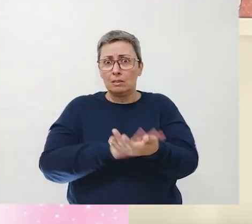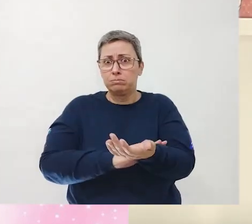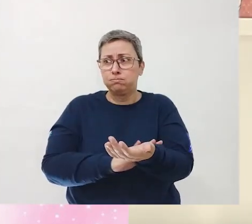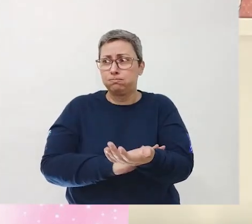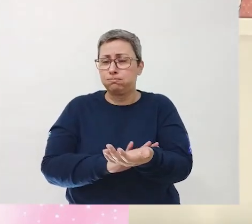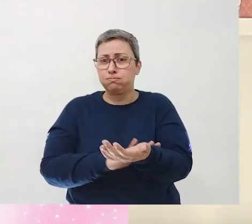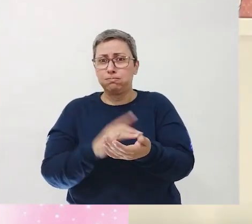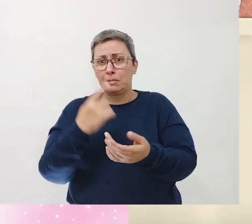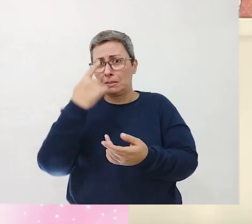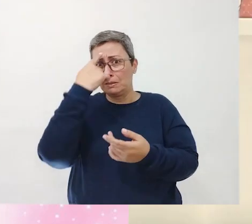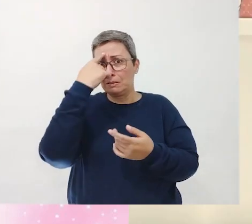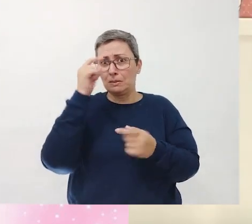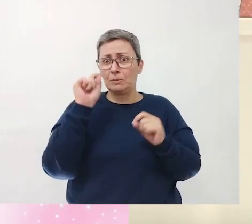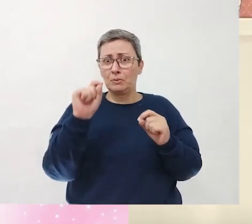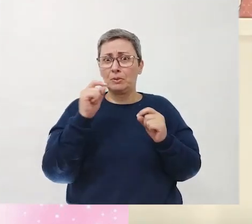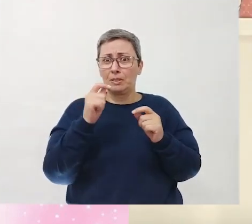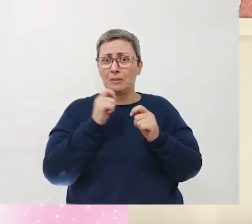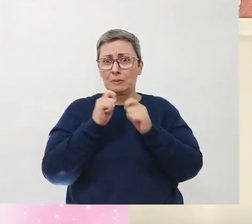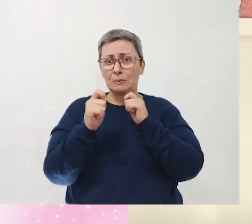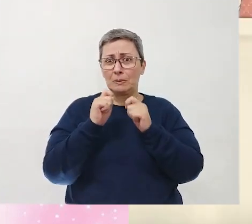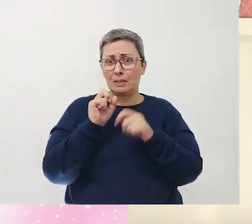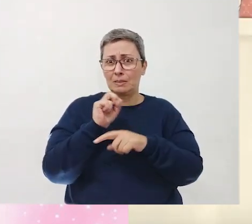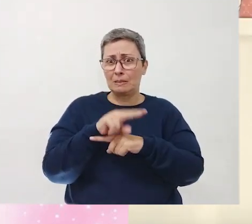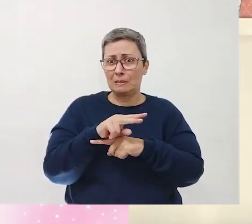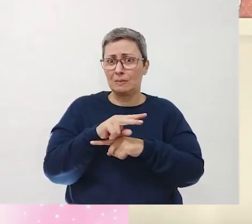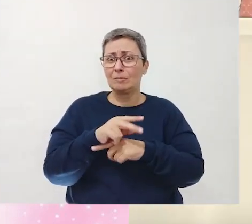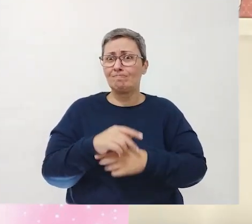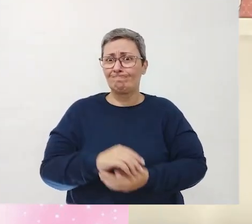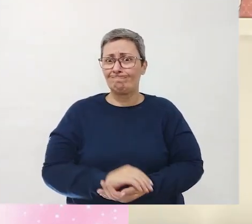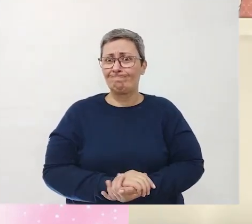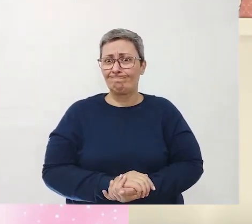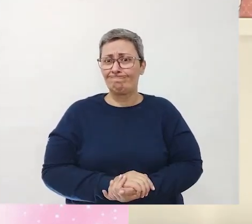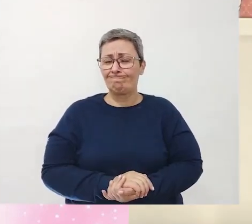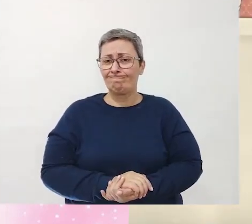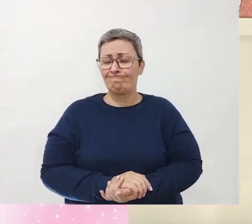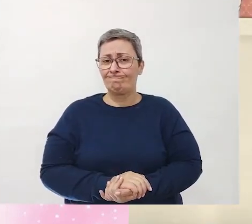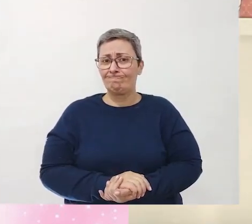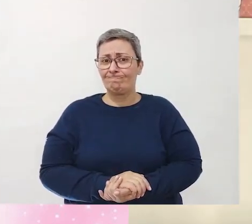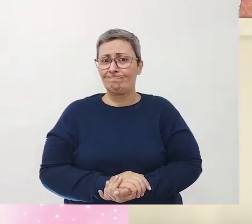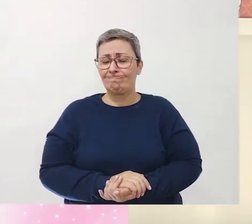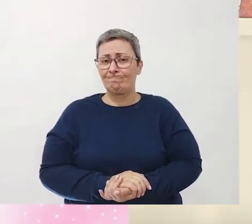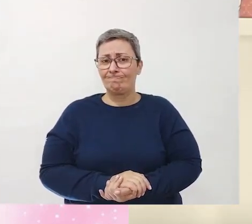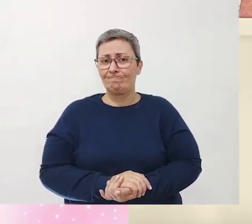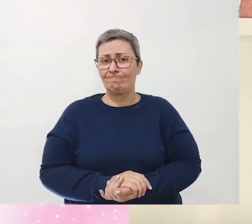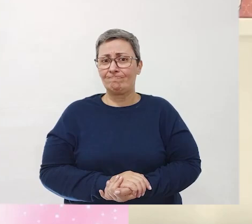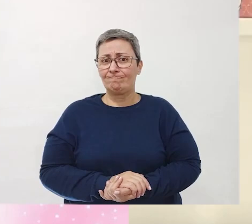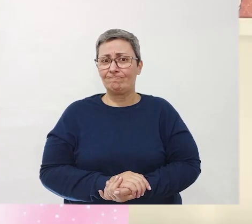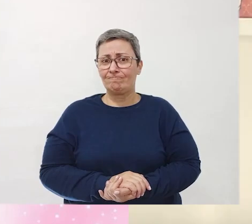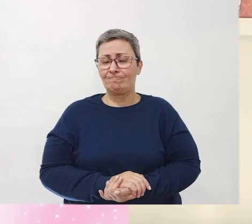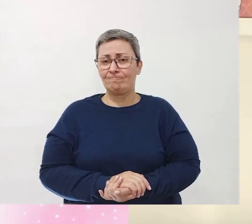E você sua frio, fica muito nervoso só de pensar em uma entrevista de emprego?